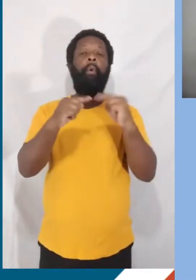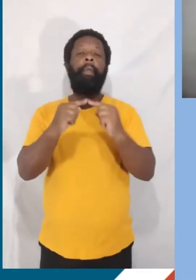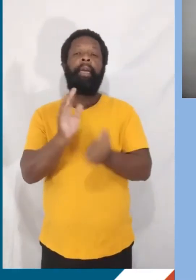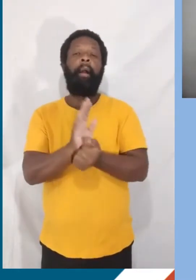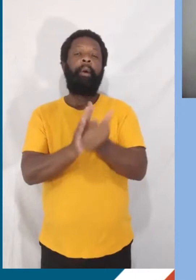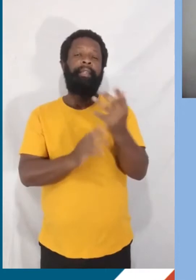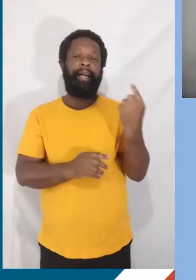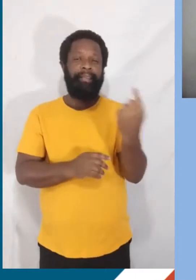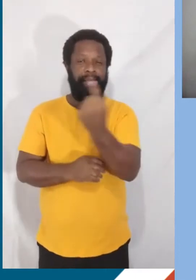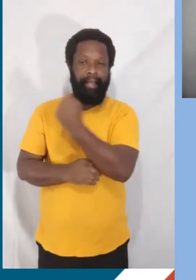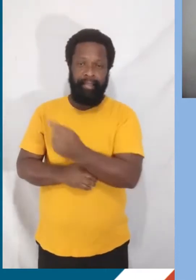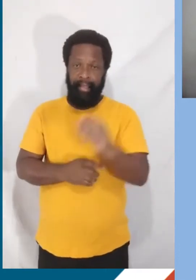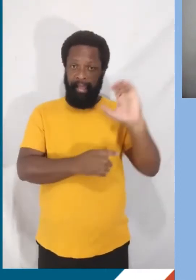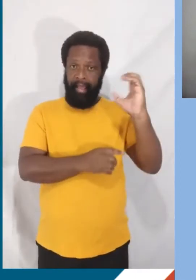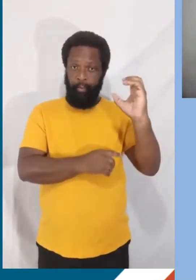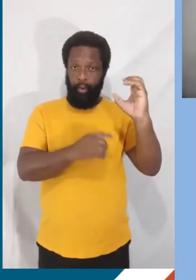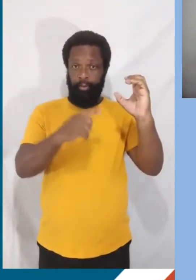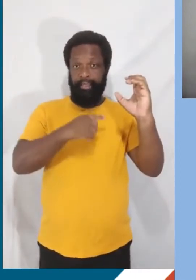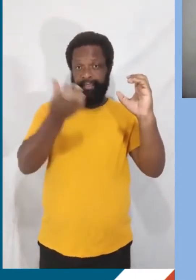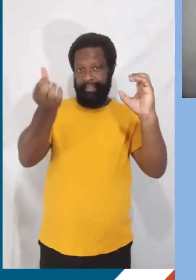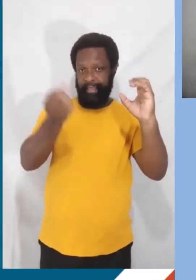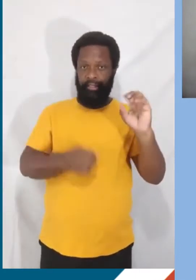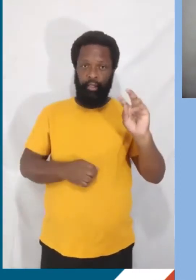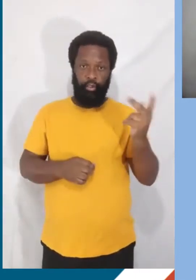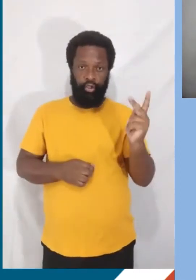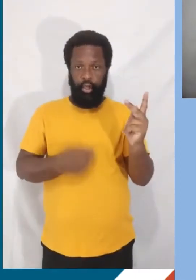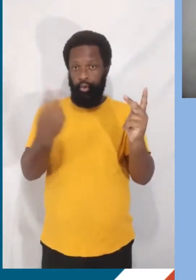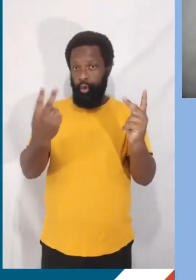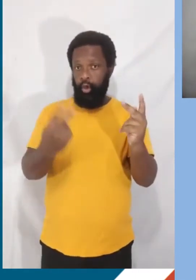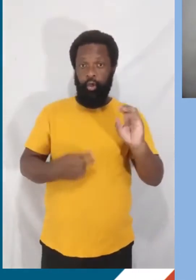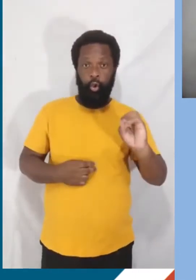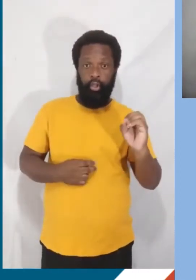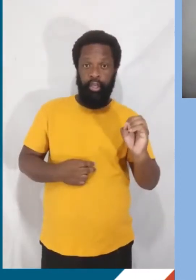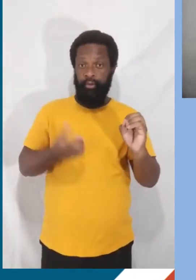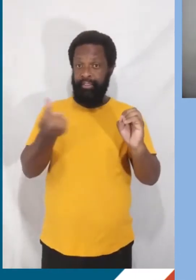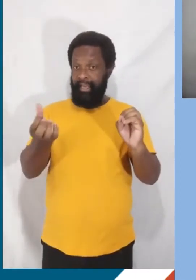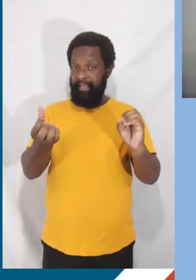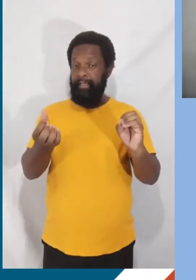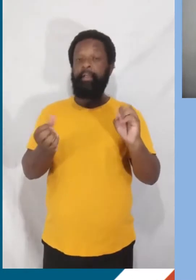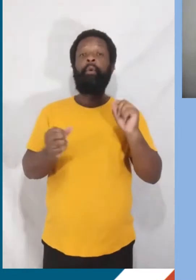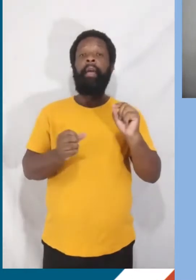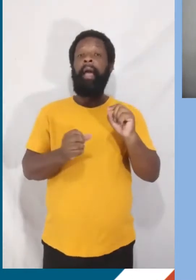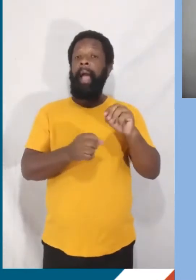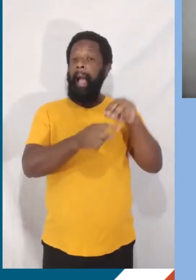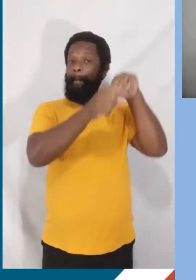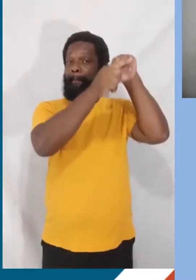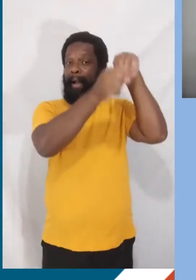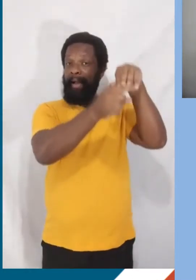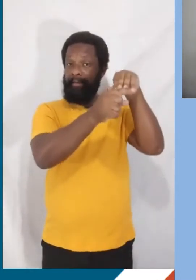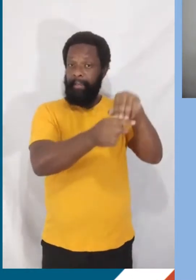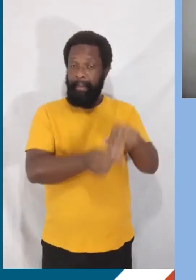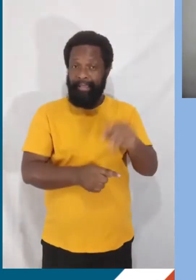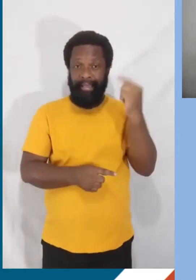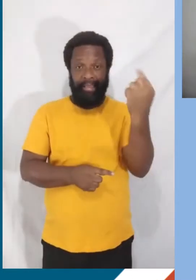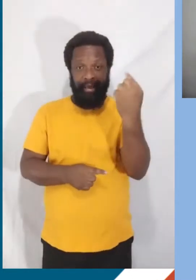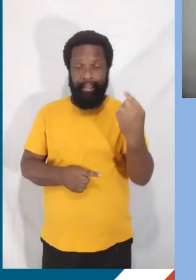à quantidade de cada átomo. Então o carbono tem 6 átomos, o hidrogênio tem 12 e o oxigênio tem 6. Então eu vou ter que pegar a massa